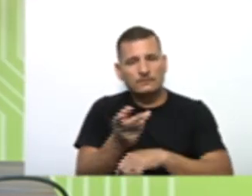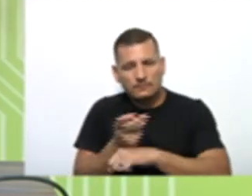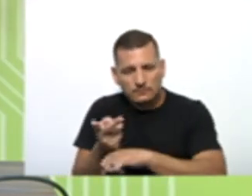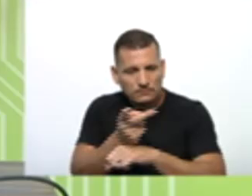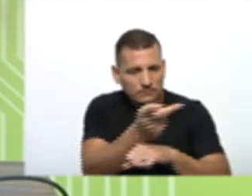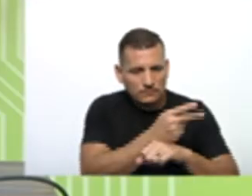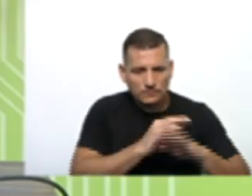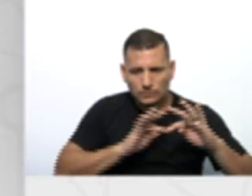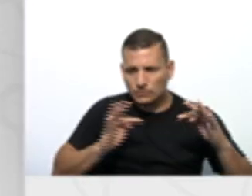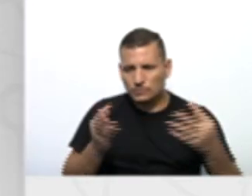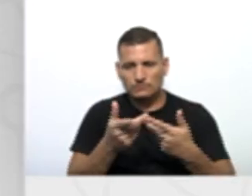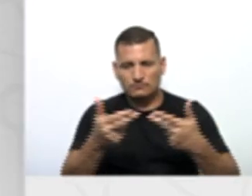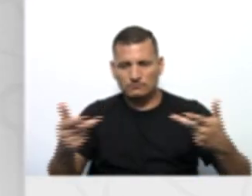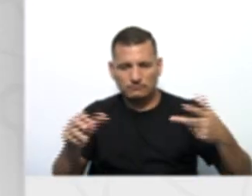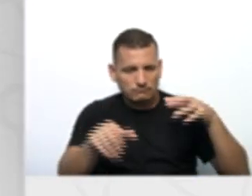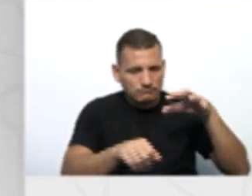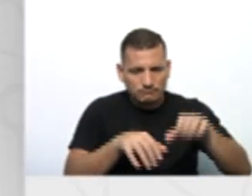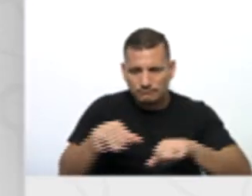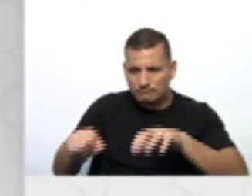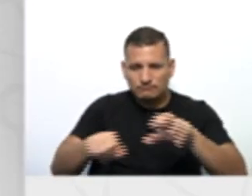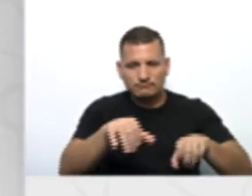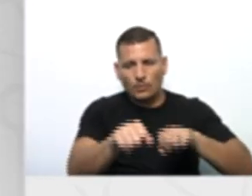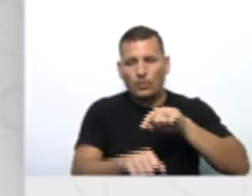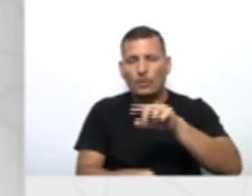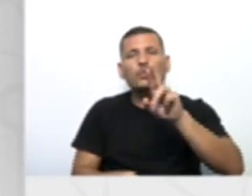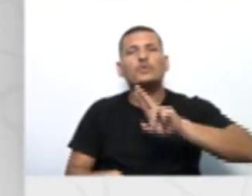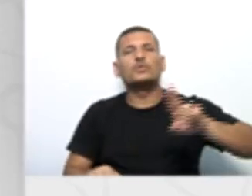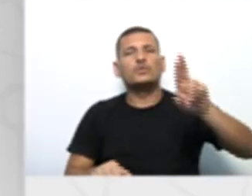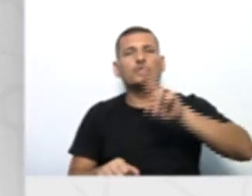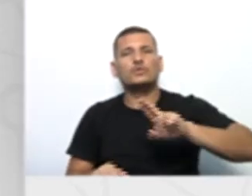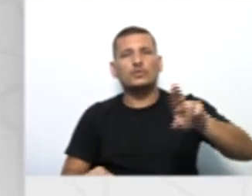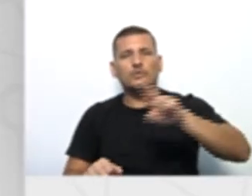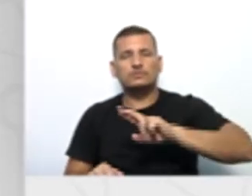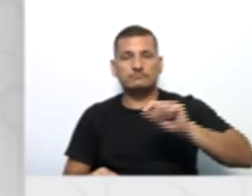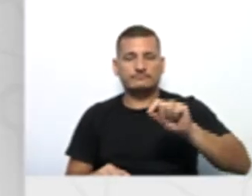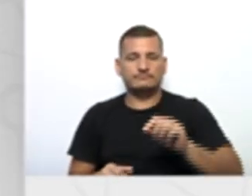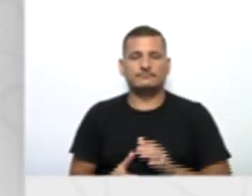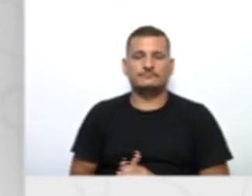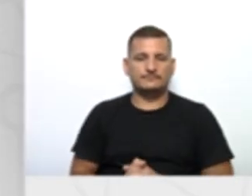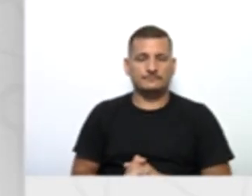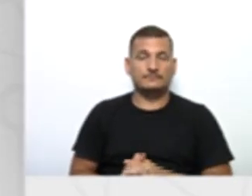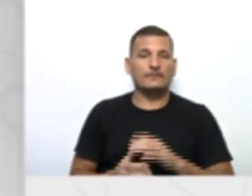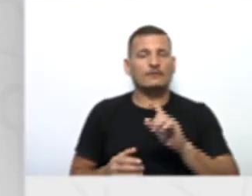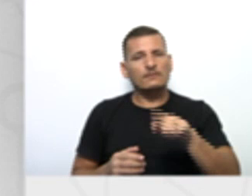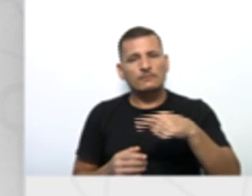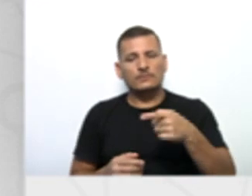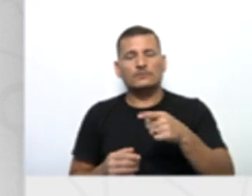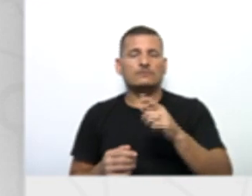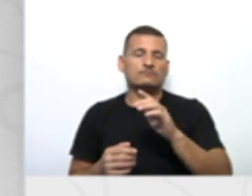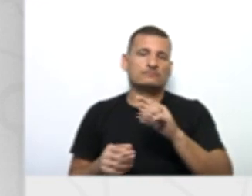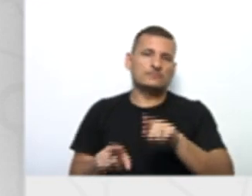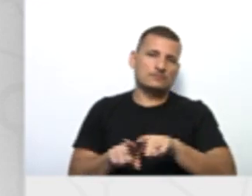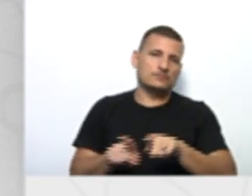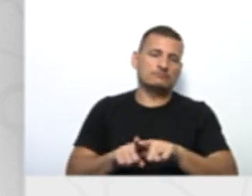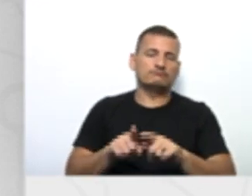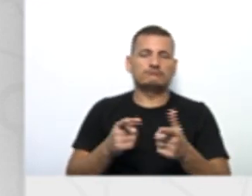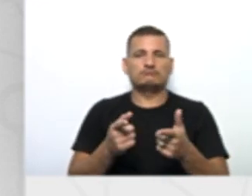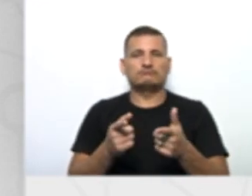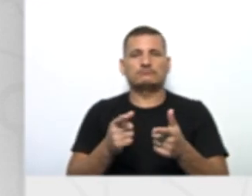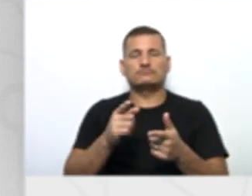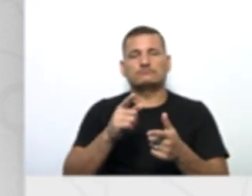os mecanismos, né, todos os elementos para responder essa pergunta. E eu vou traçar algumas hipóteses. Eu vou